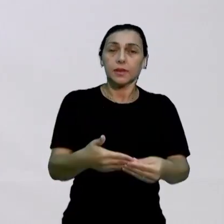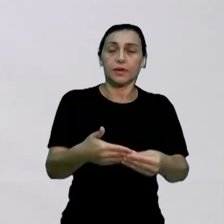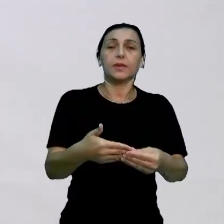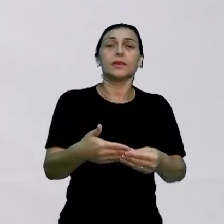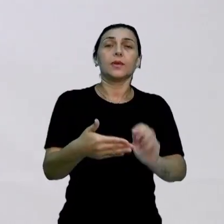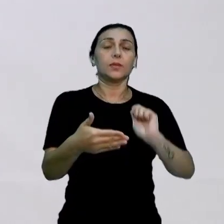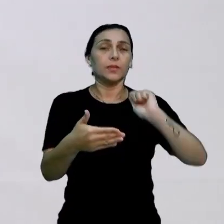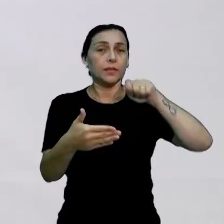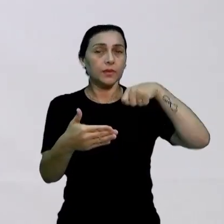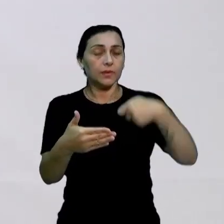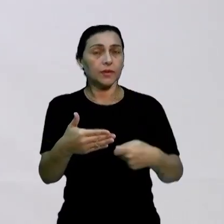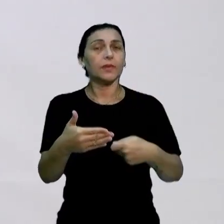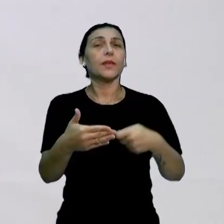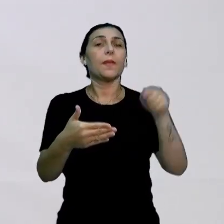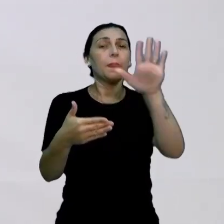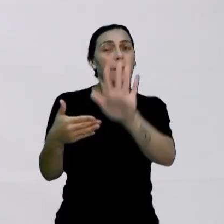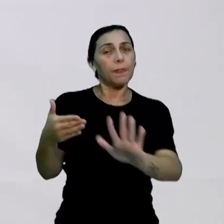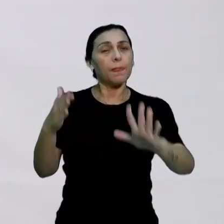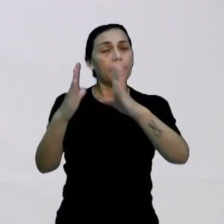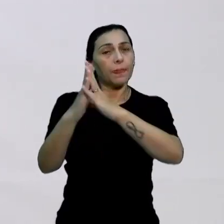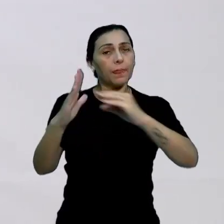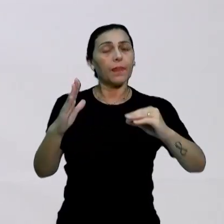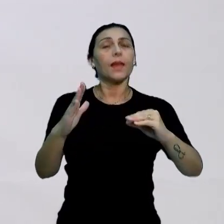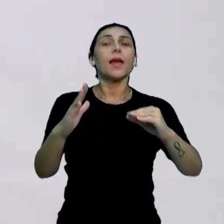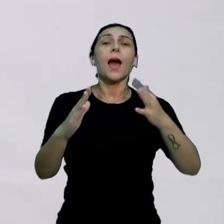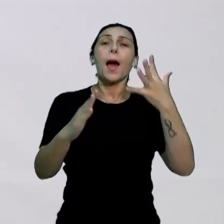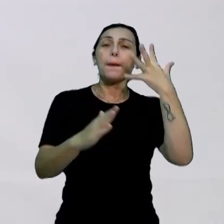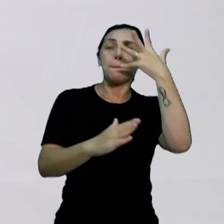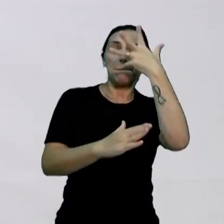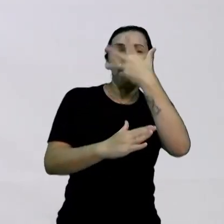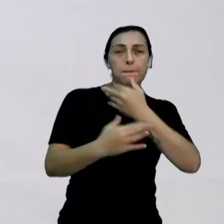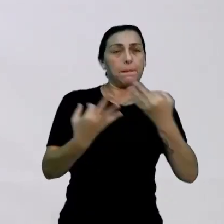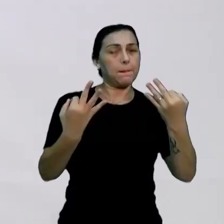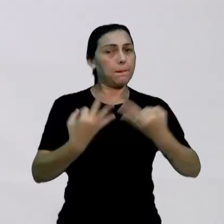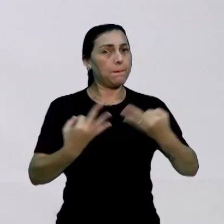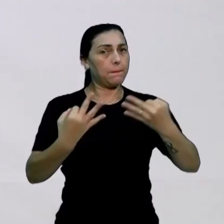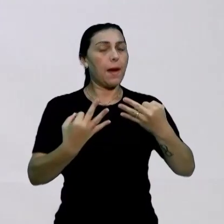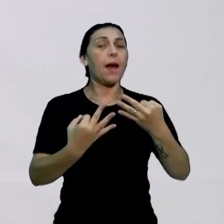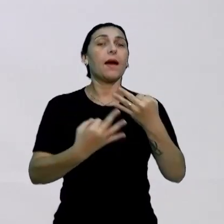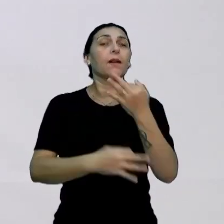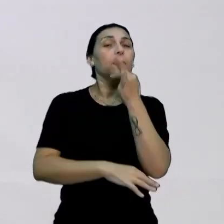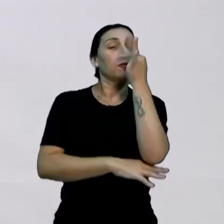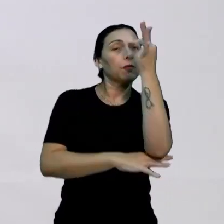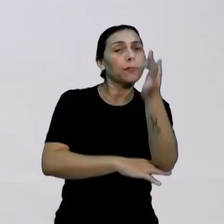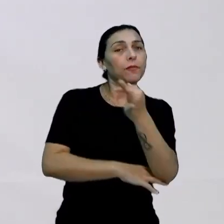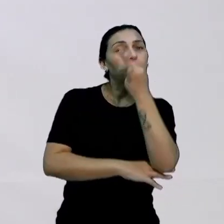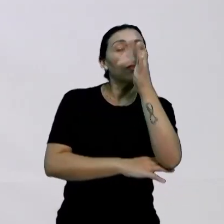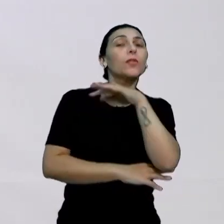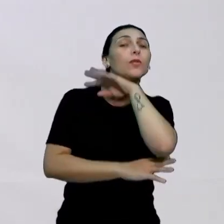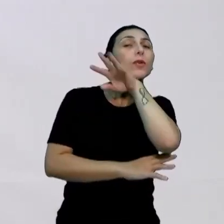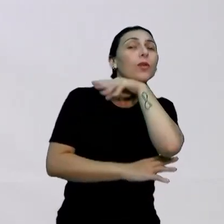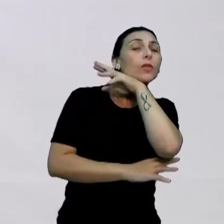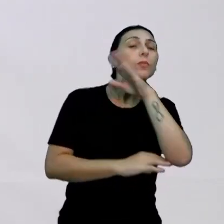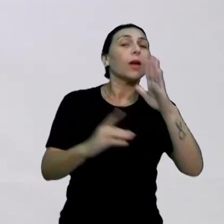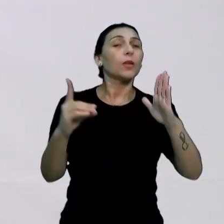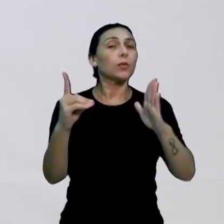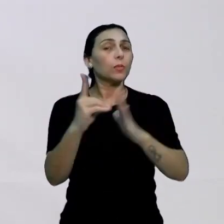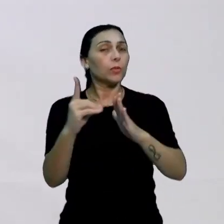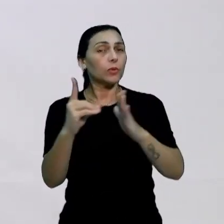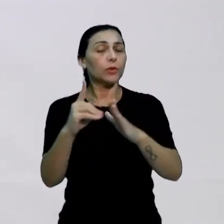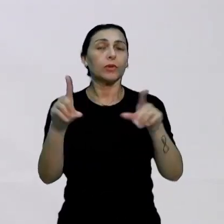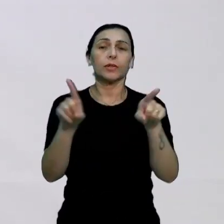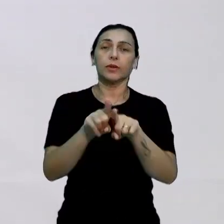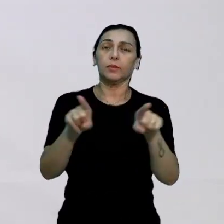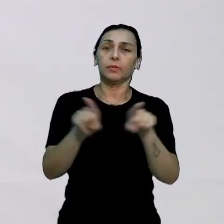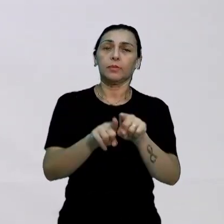de literatura nacional, exaltando a beleza, a fauna, a flora, os povos indígenas, assim como